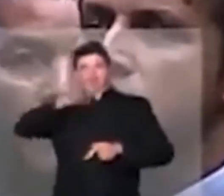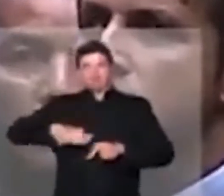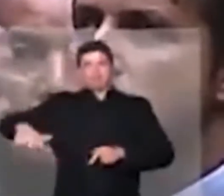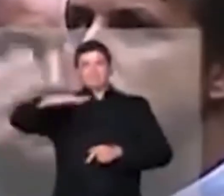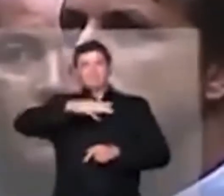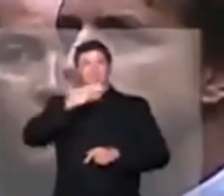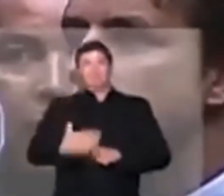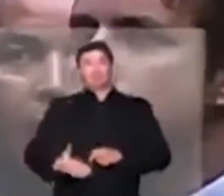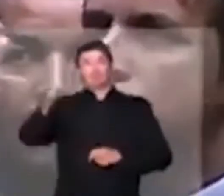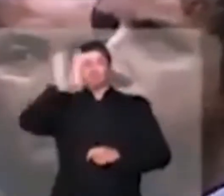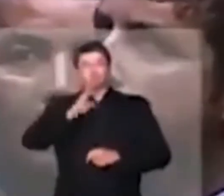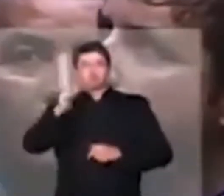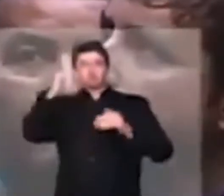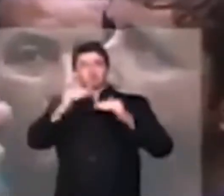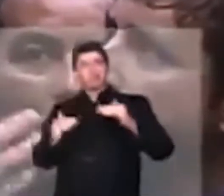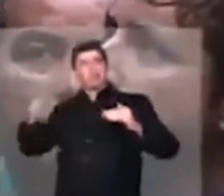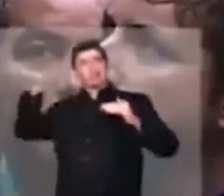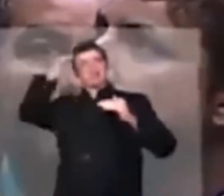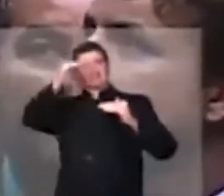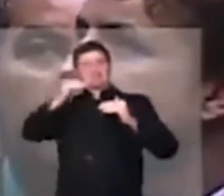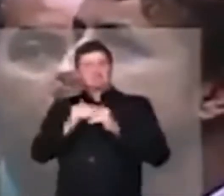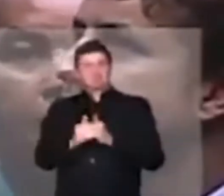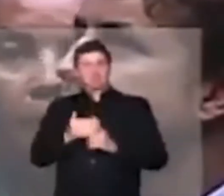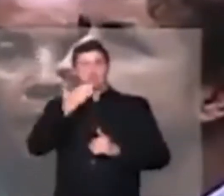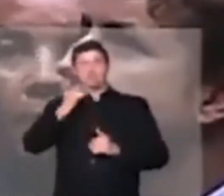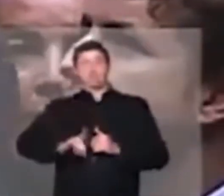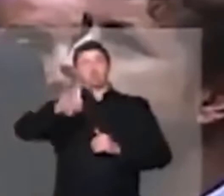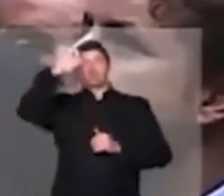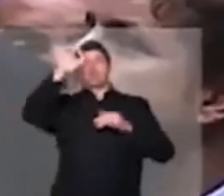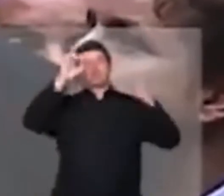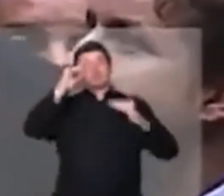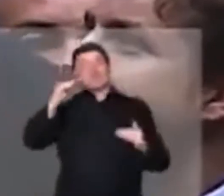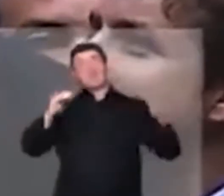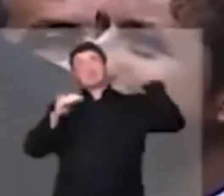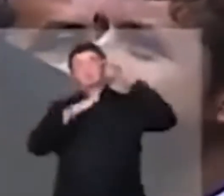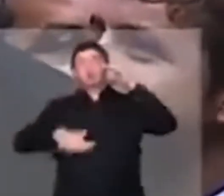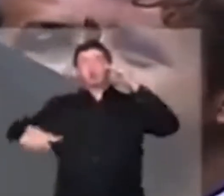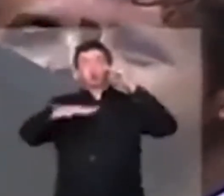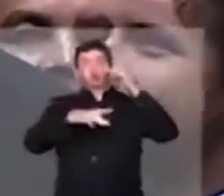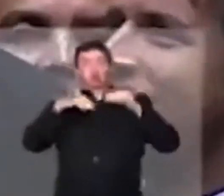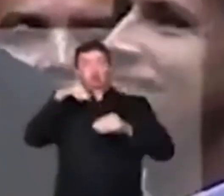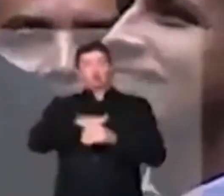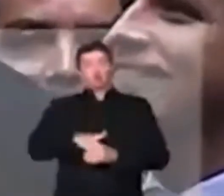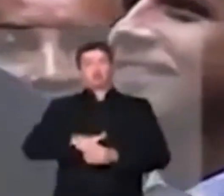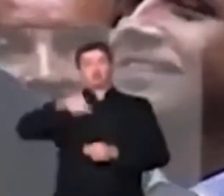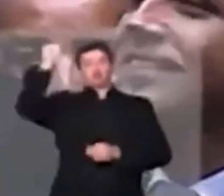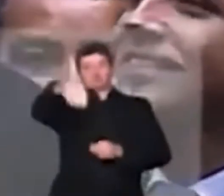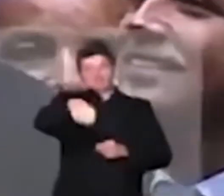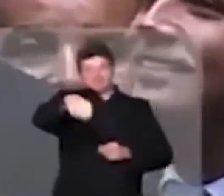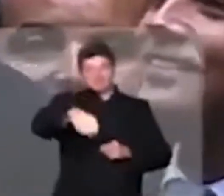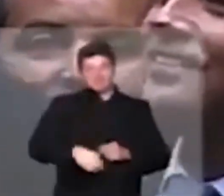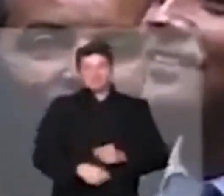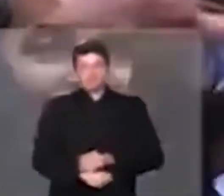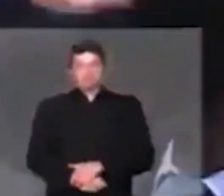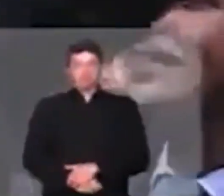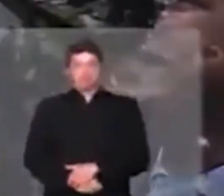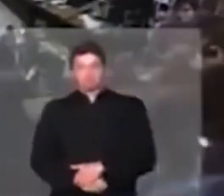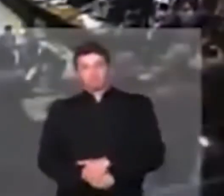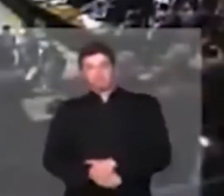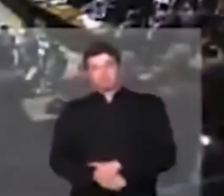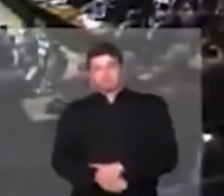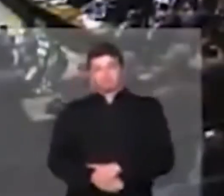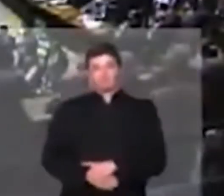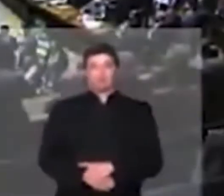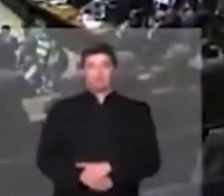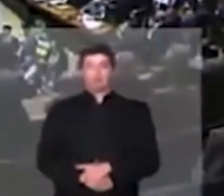Por um Brasil acima de tudo e por Deus acima de todos, o meu voto é sim! Jair